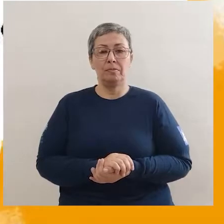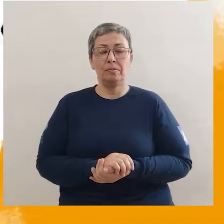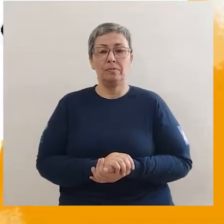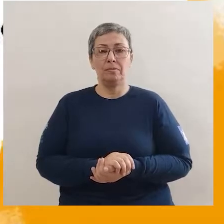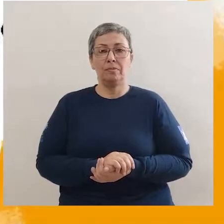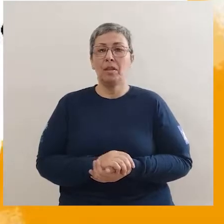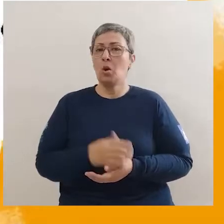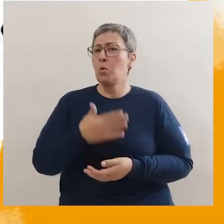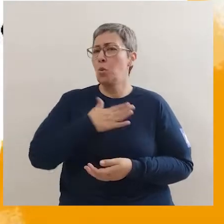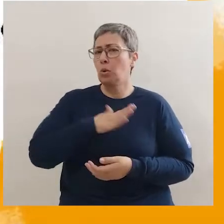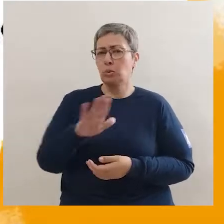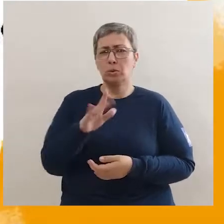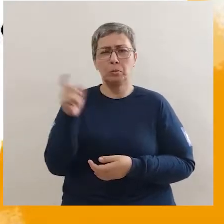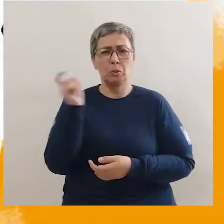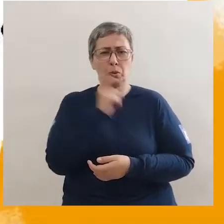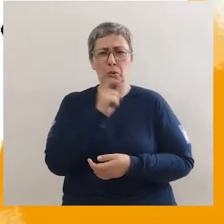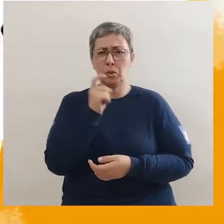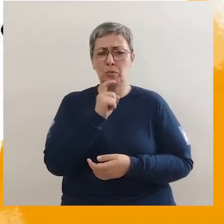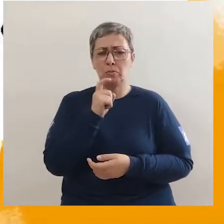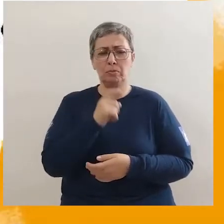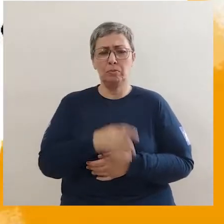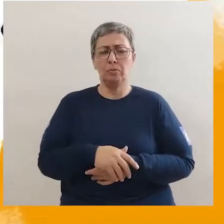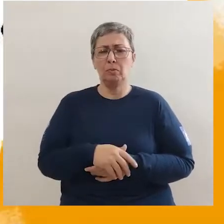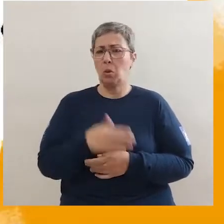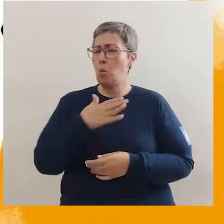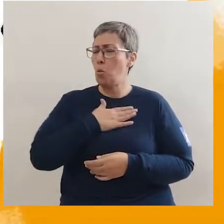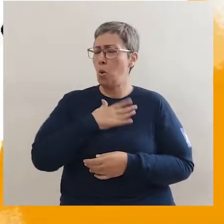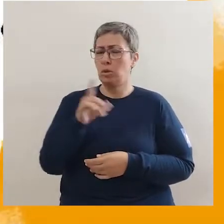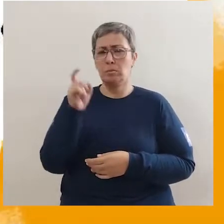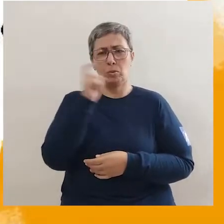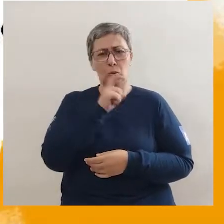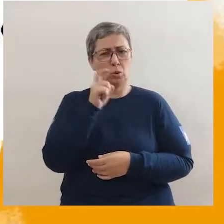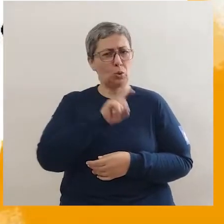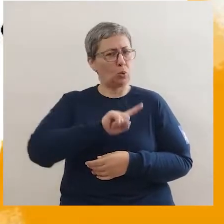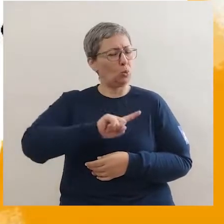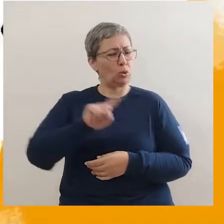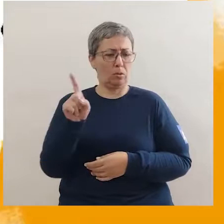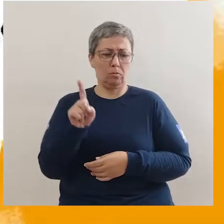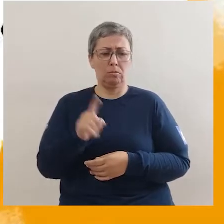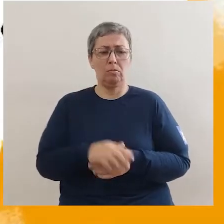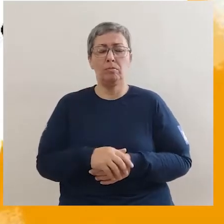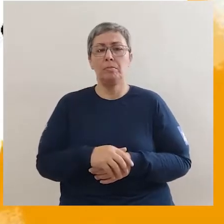Eu não gosto de mentira, não gosto de mentir, não.